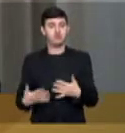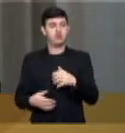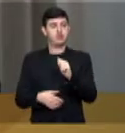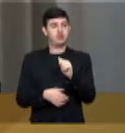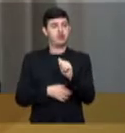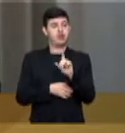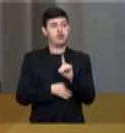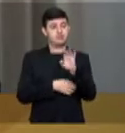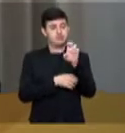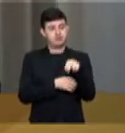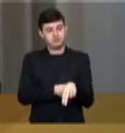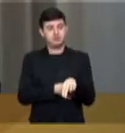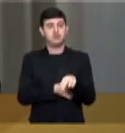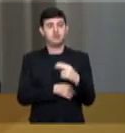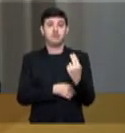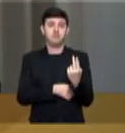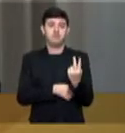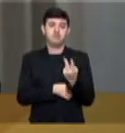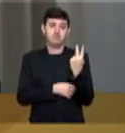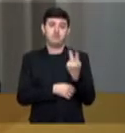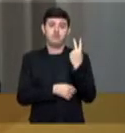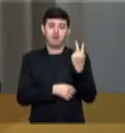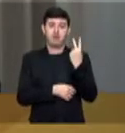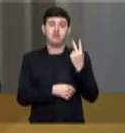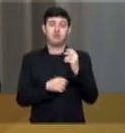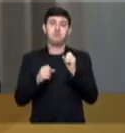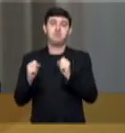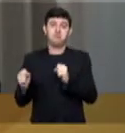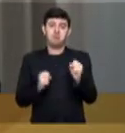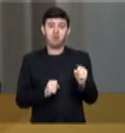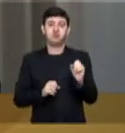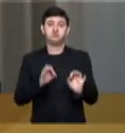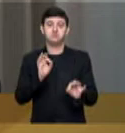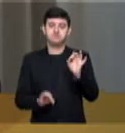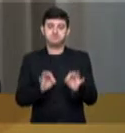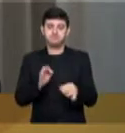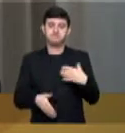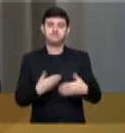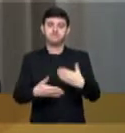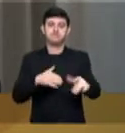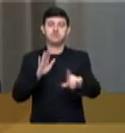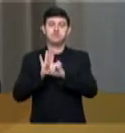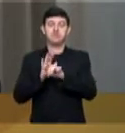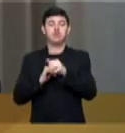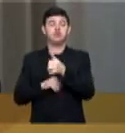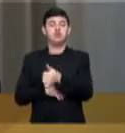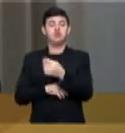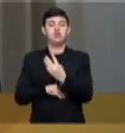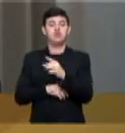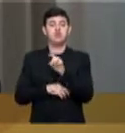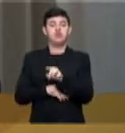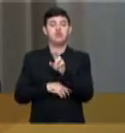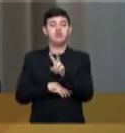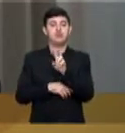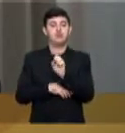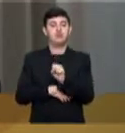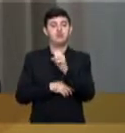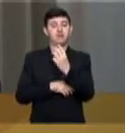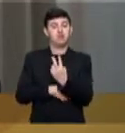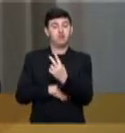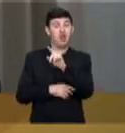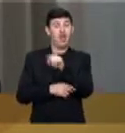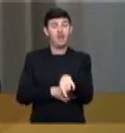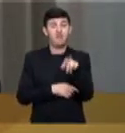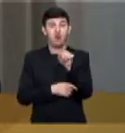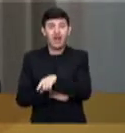está absolutamente válida e pronta para julgamento. A Lei 13.582, ela não foi revogada, ela continua em vigor e